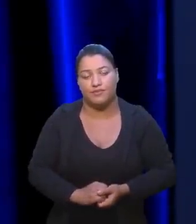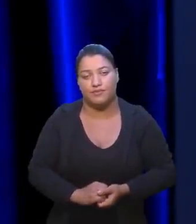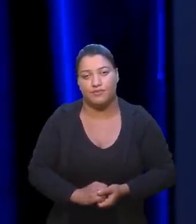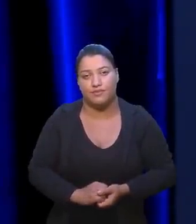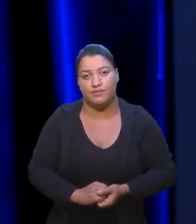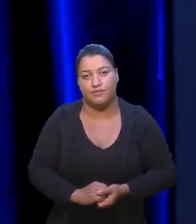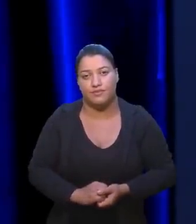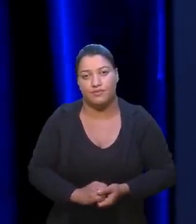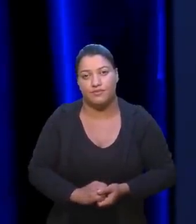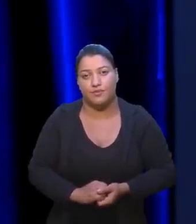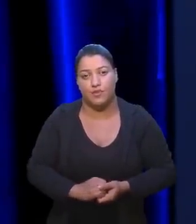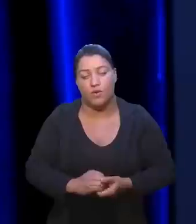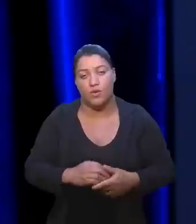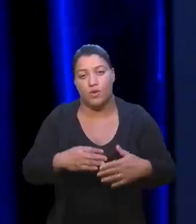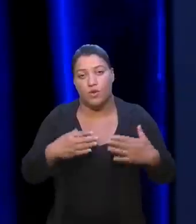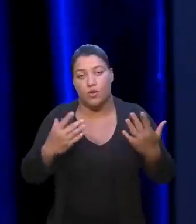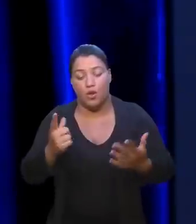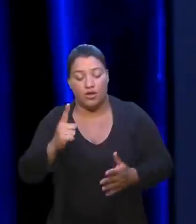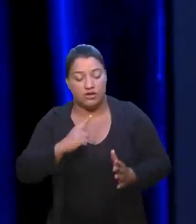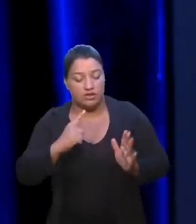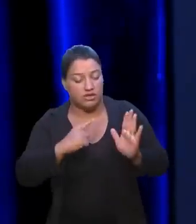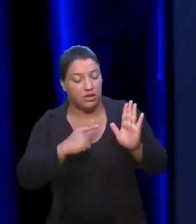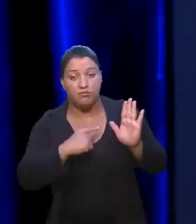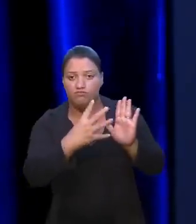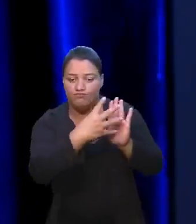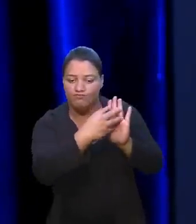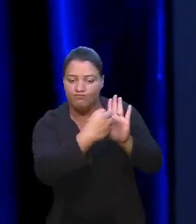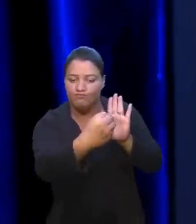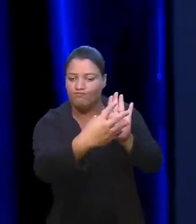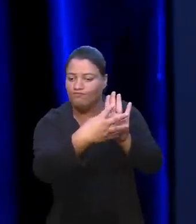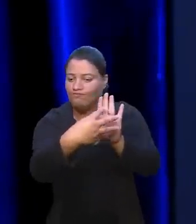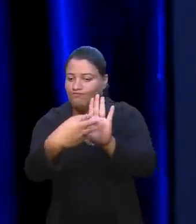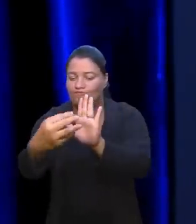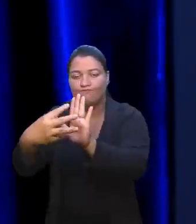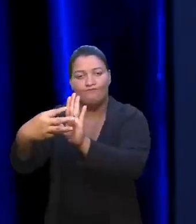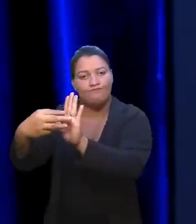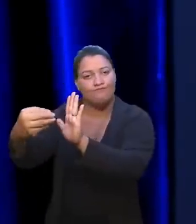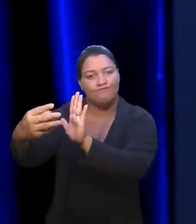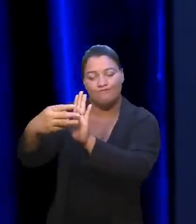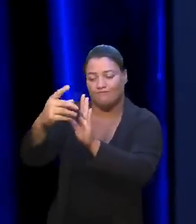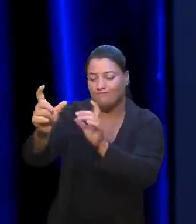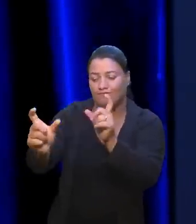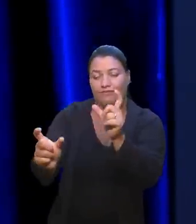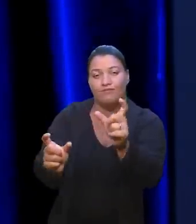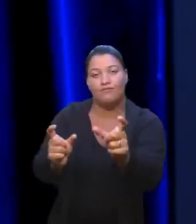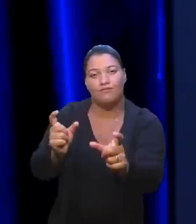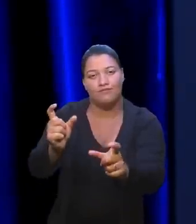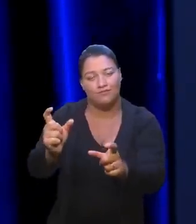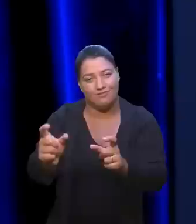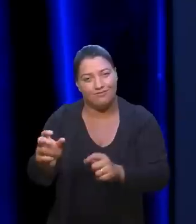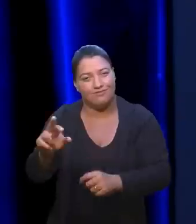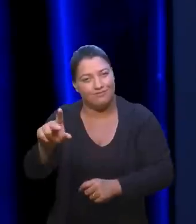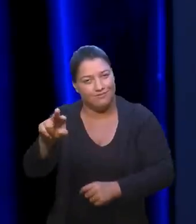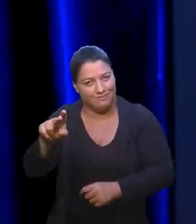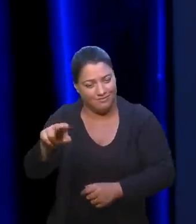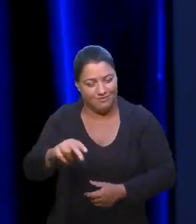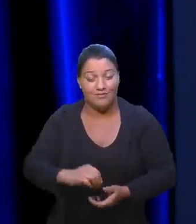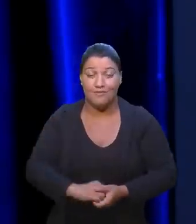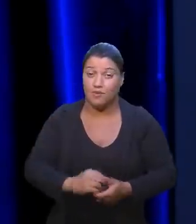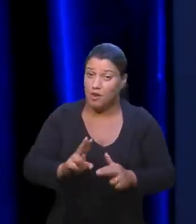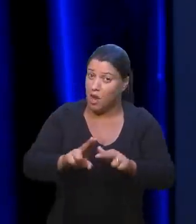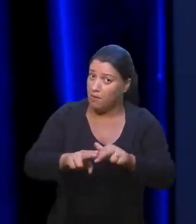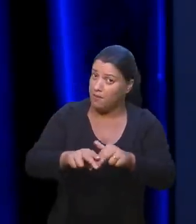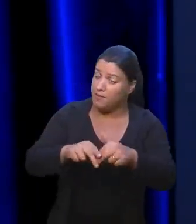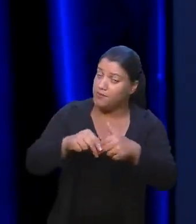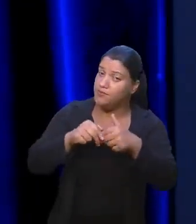o exemplo a oferecer para os nossos irmãos. Por